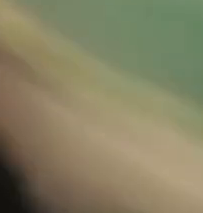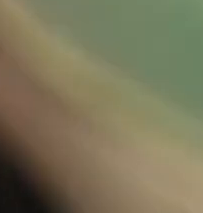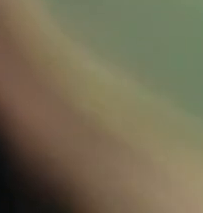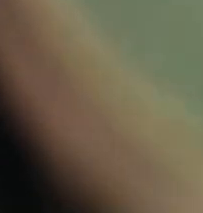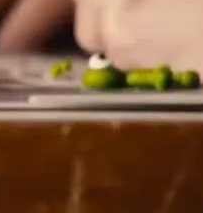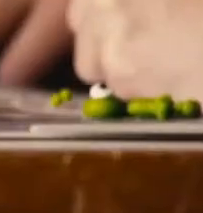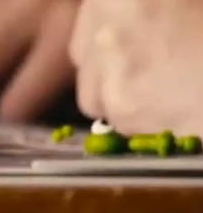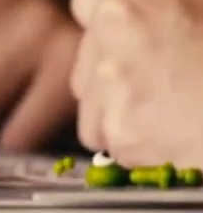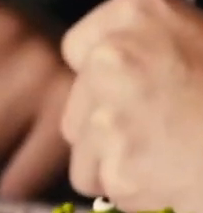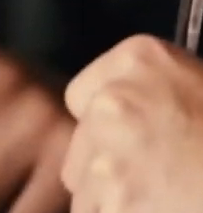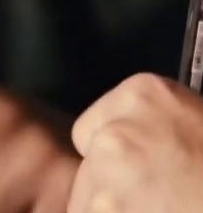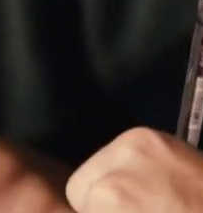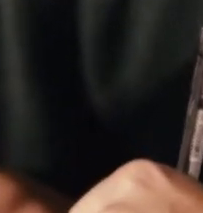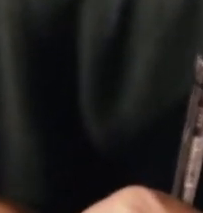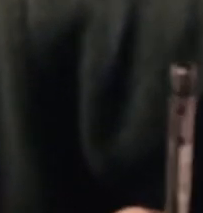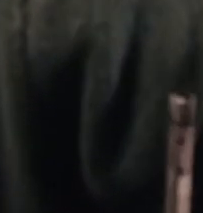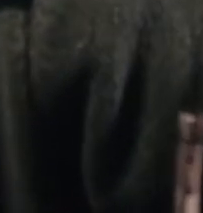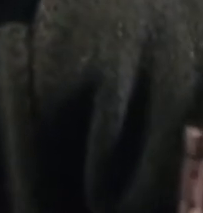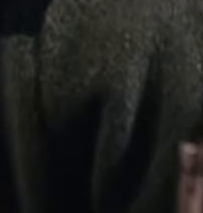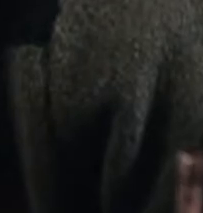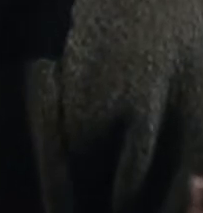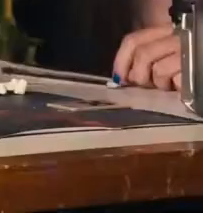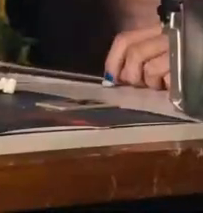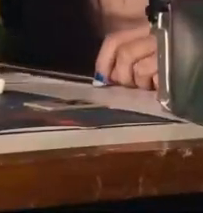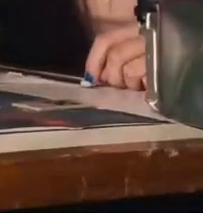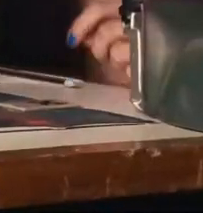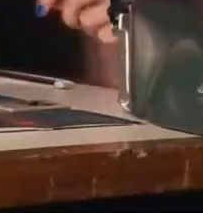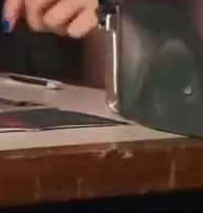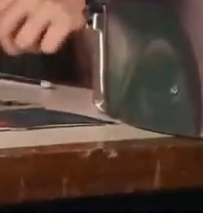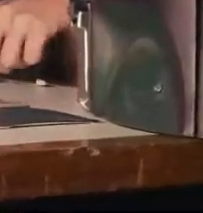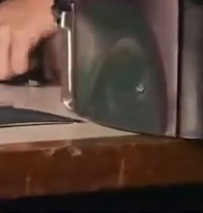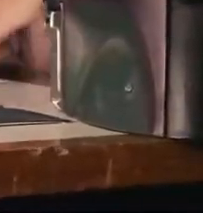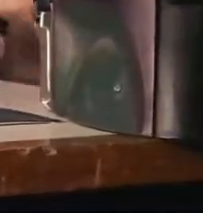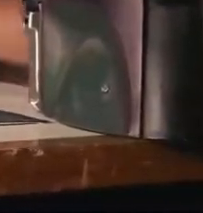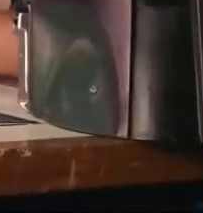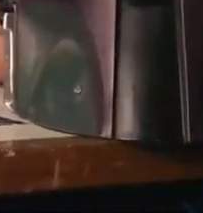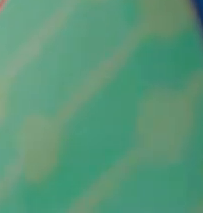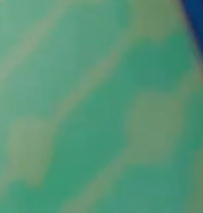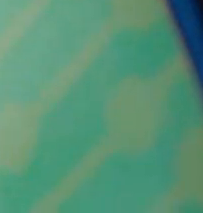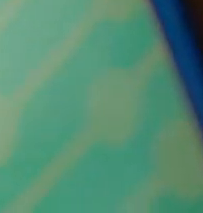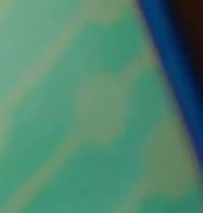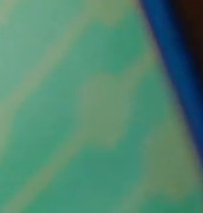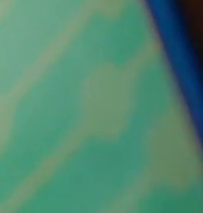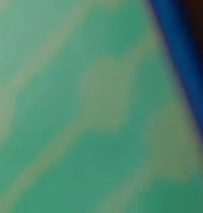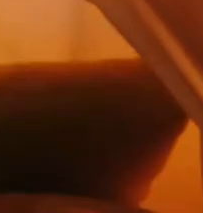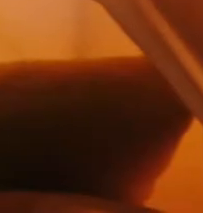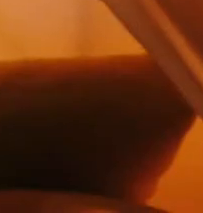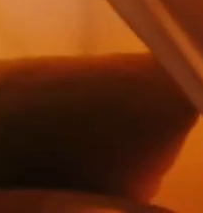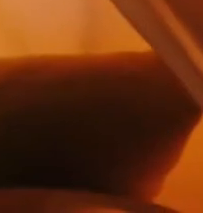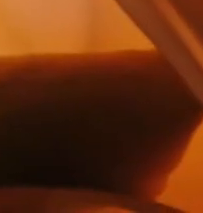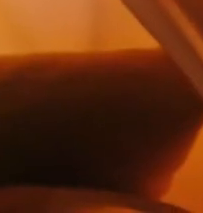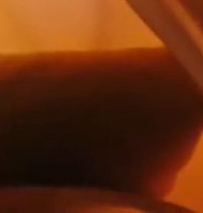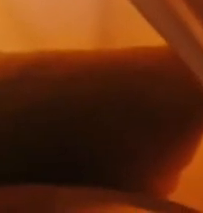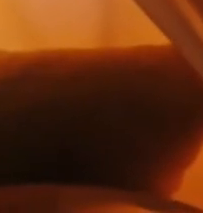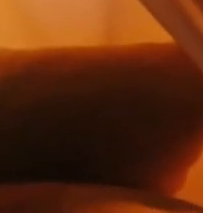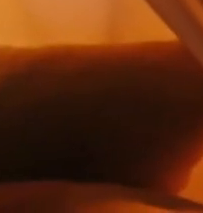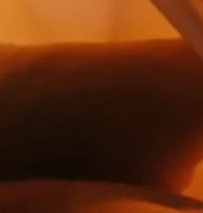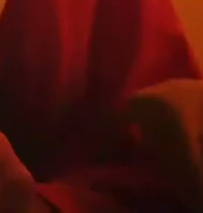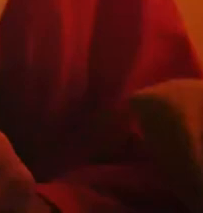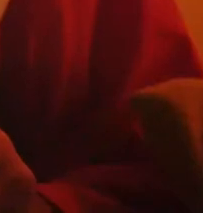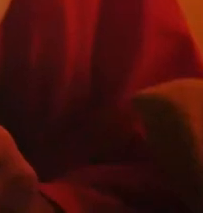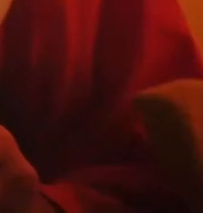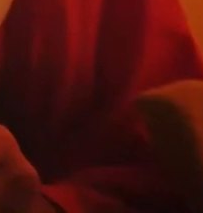numa jornada compartilhada com o infinito as possibilidades de transformar a imaginação de todos em experiências